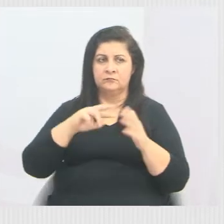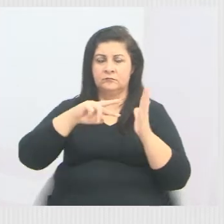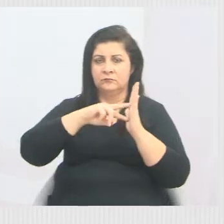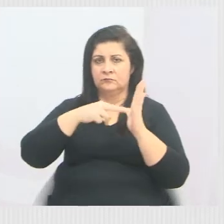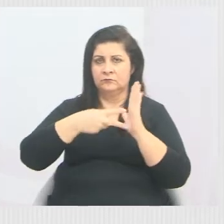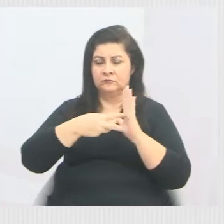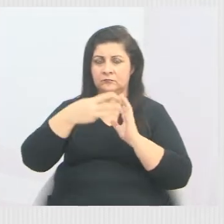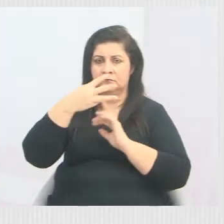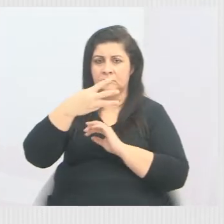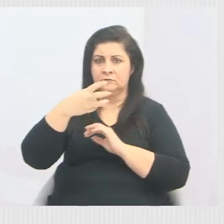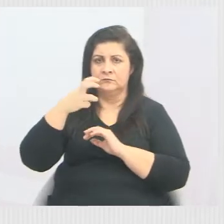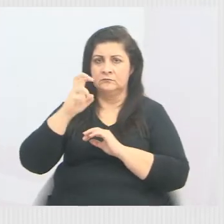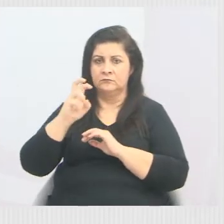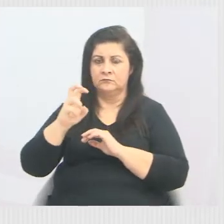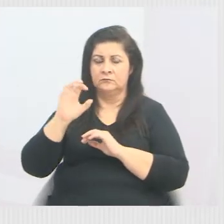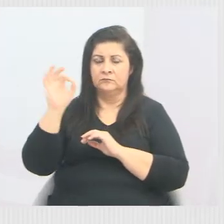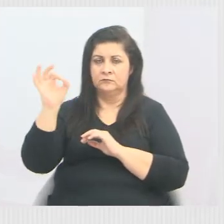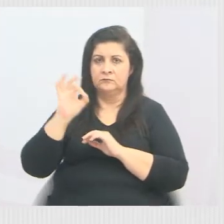23.674.000, uma meta de